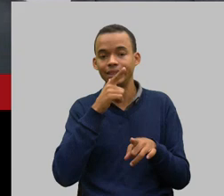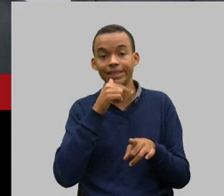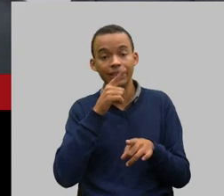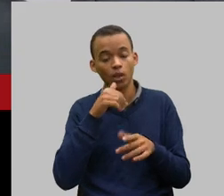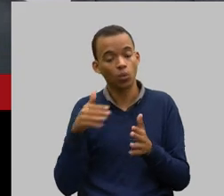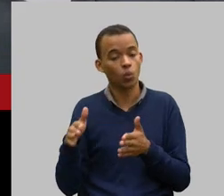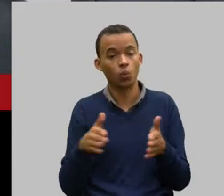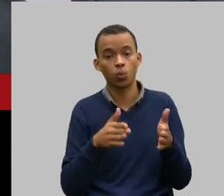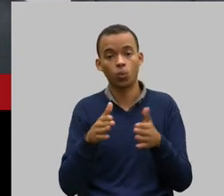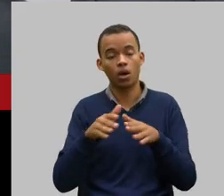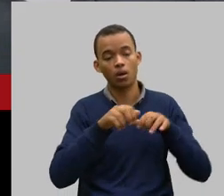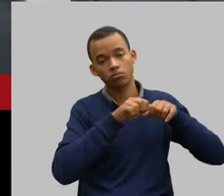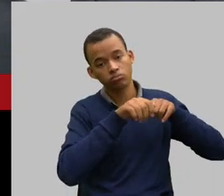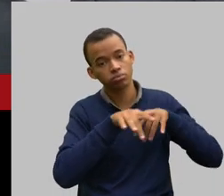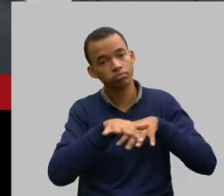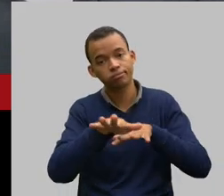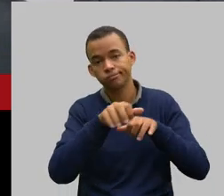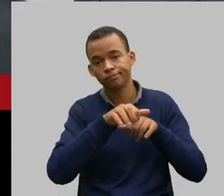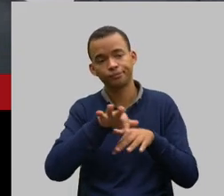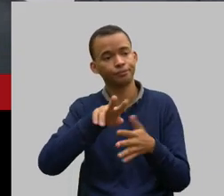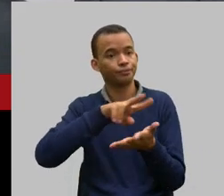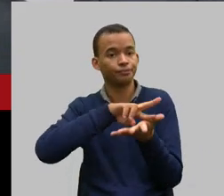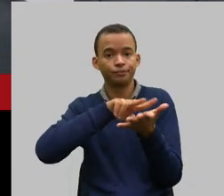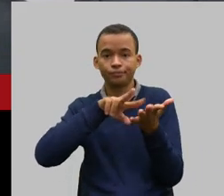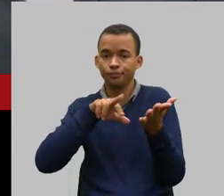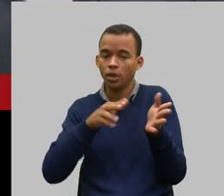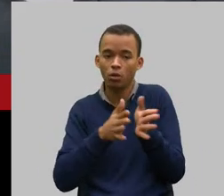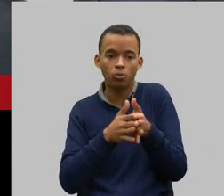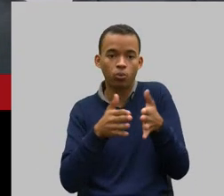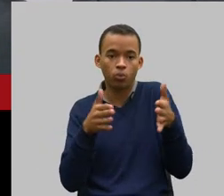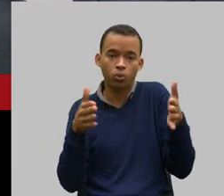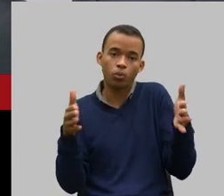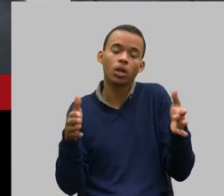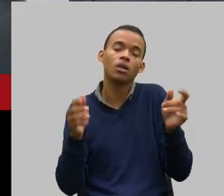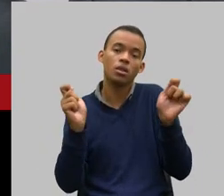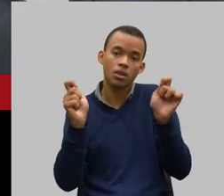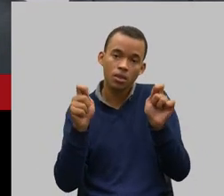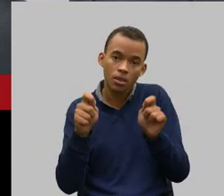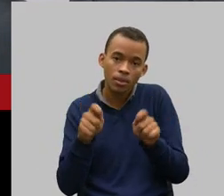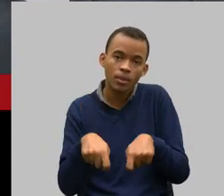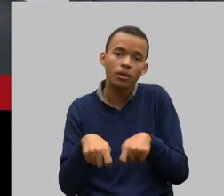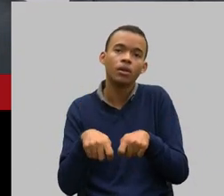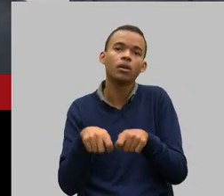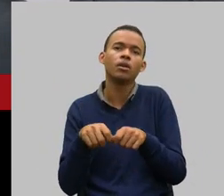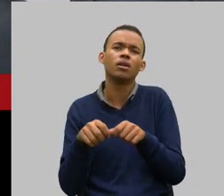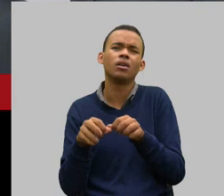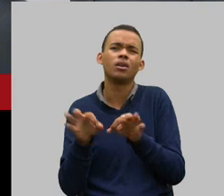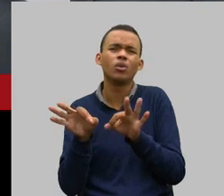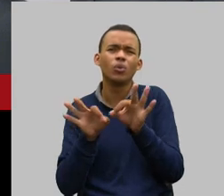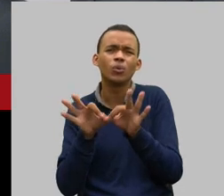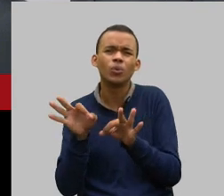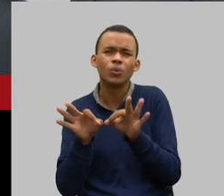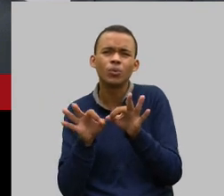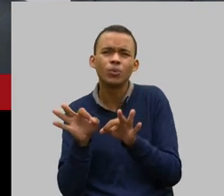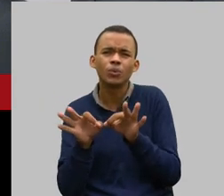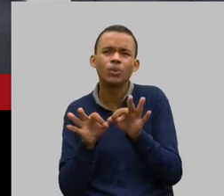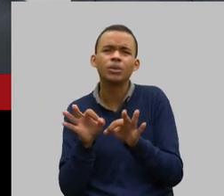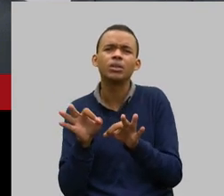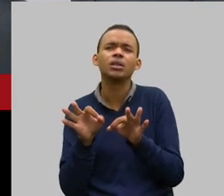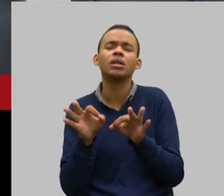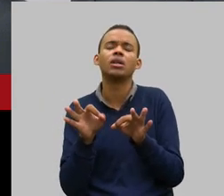e formoso grandes rios e lá pode se irrigar 250.000